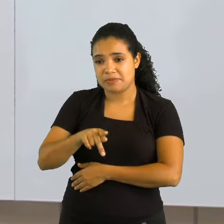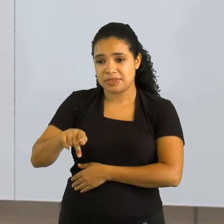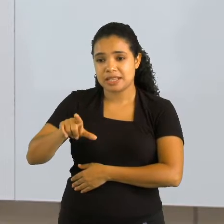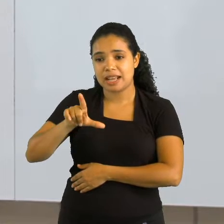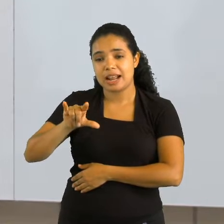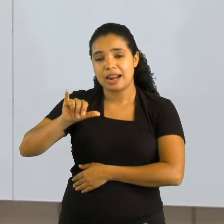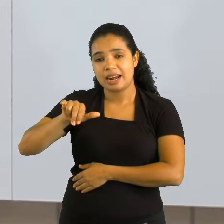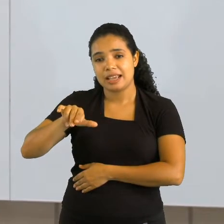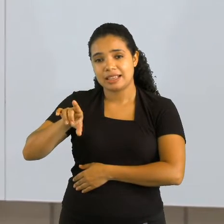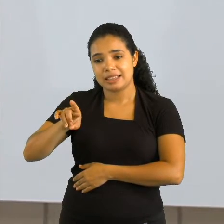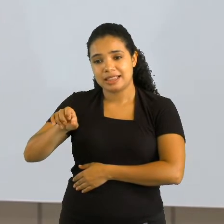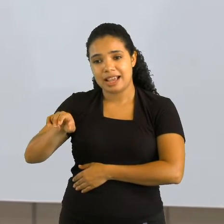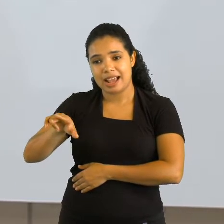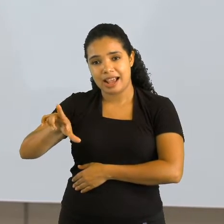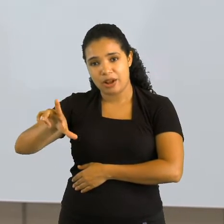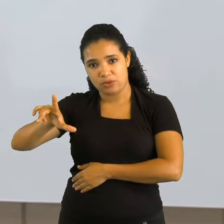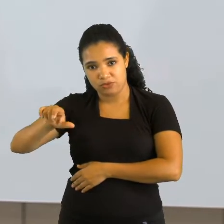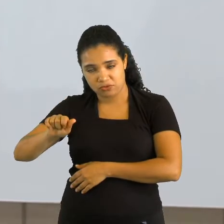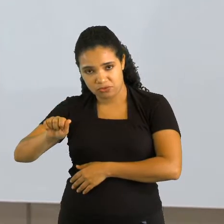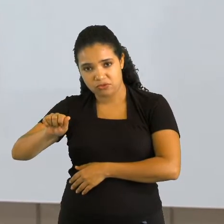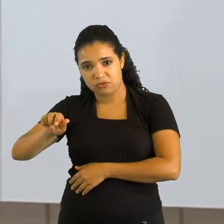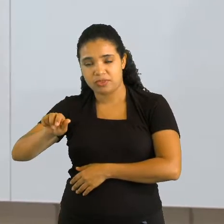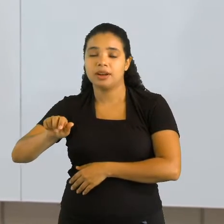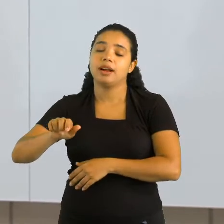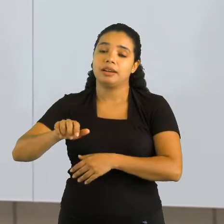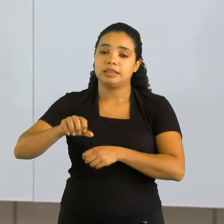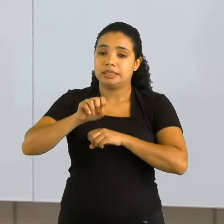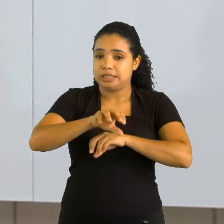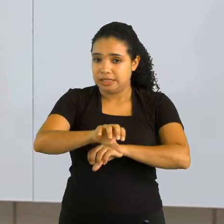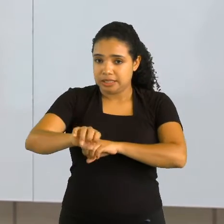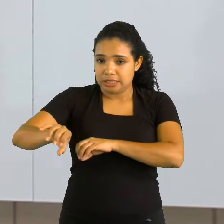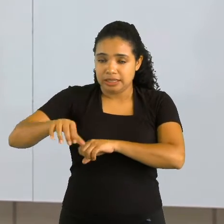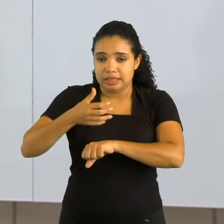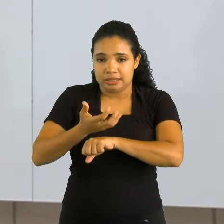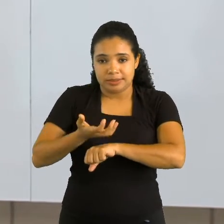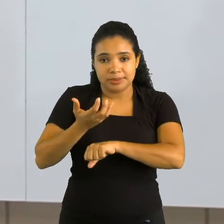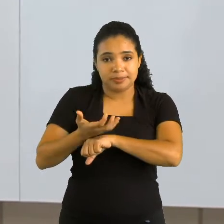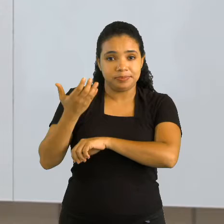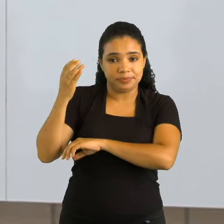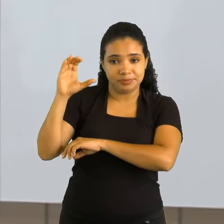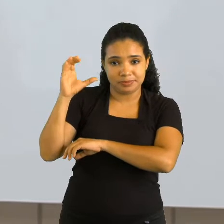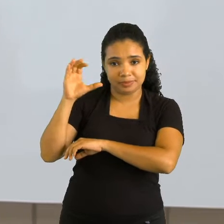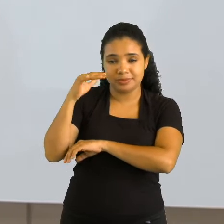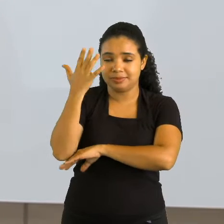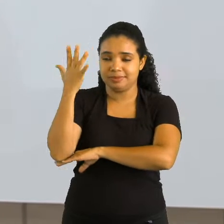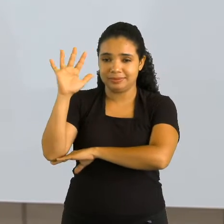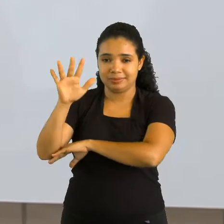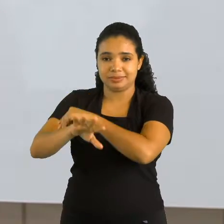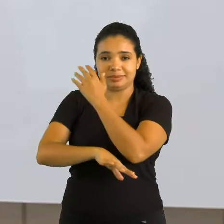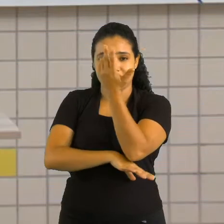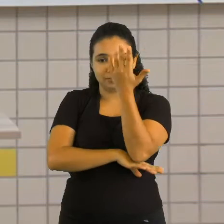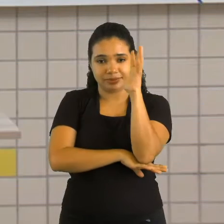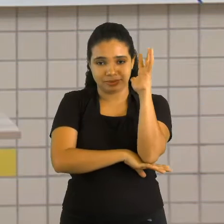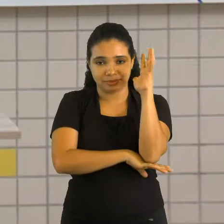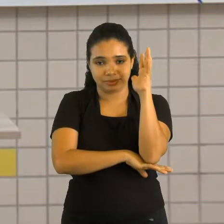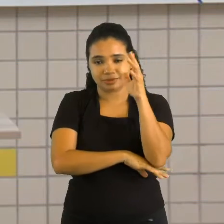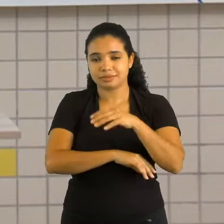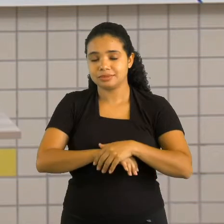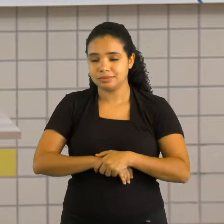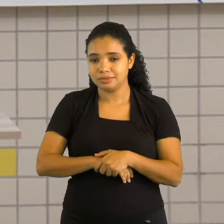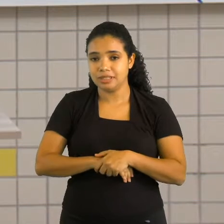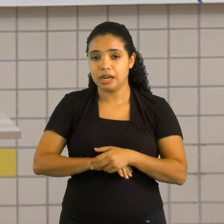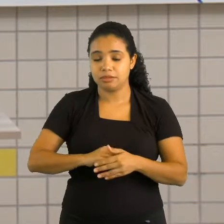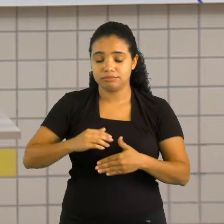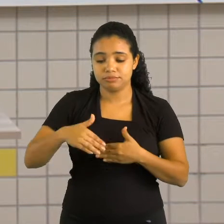Lindalva. Estarei trabalhando com vocês o componente curricular Ciências da Natureza.